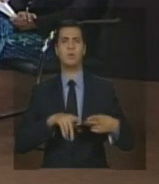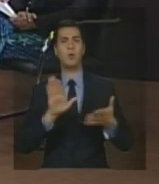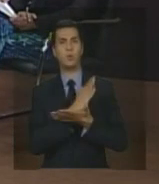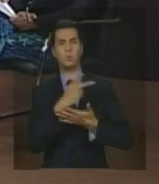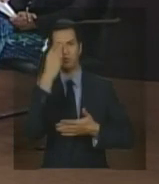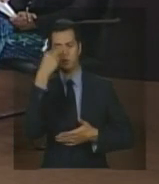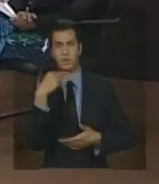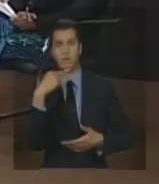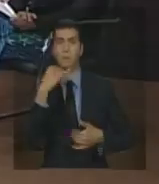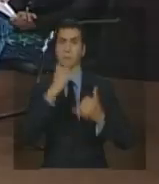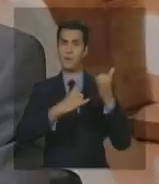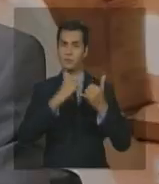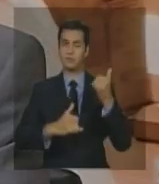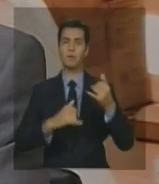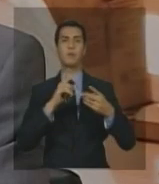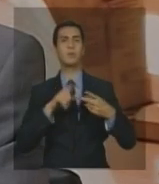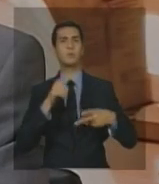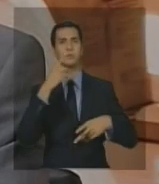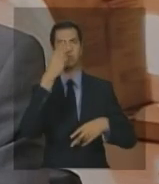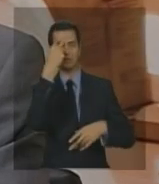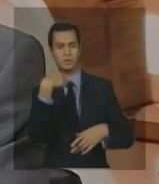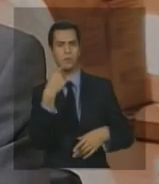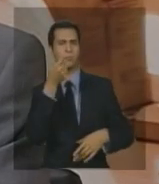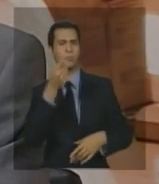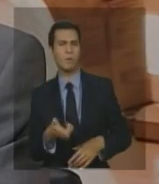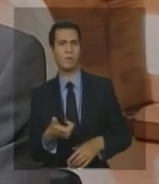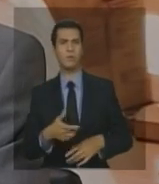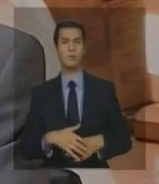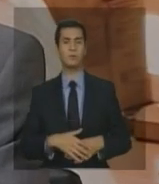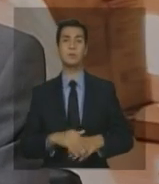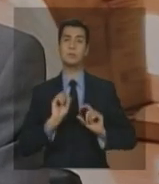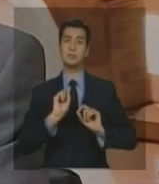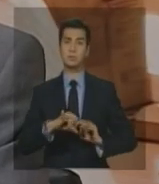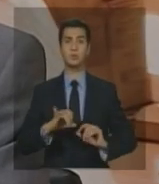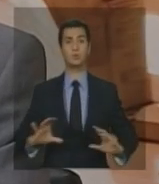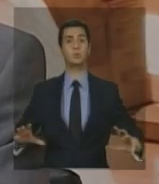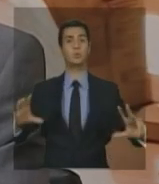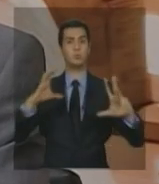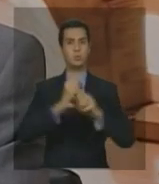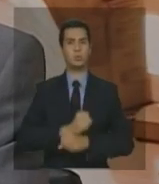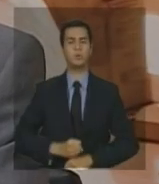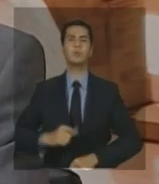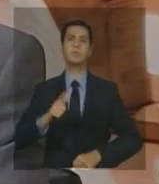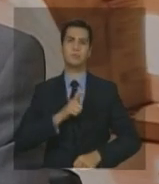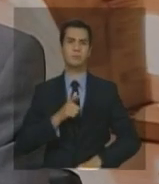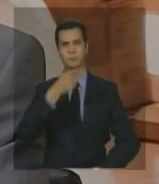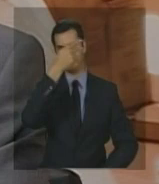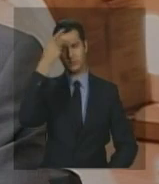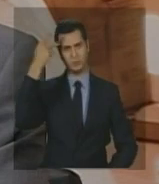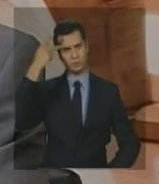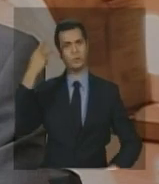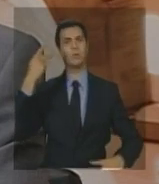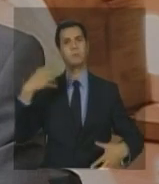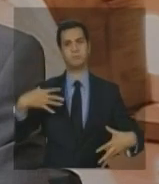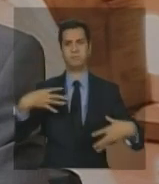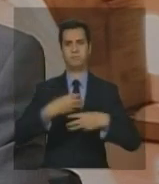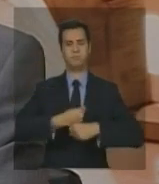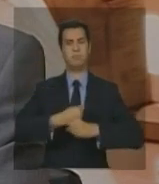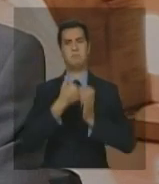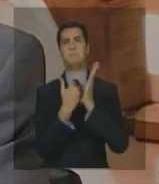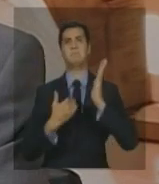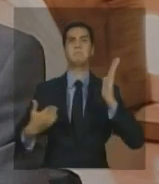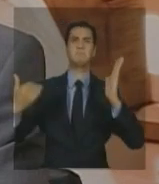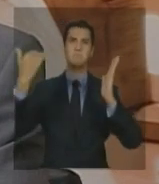quando junta todo, quando faz toda essa soma, dá esse quantitativo de pessoas com deficiência que você